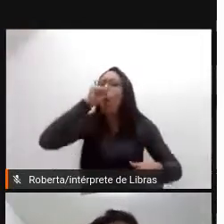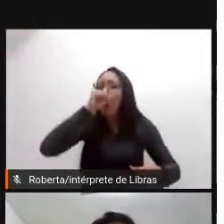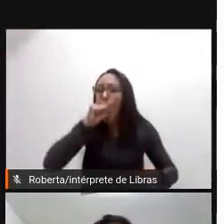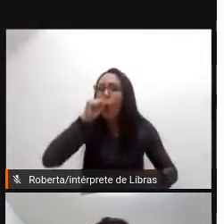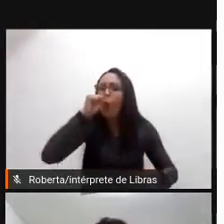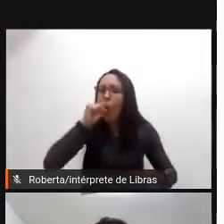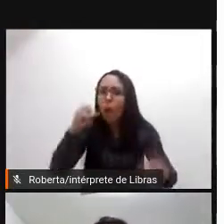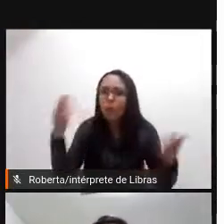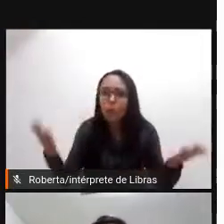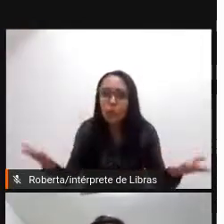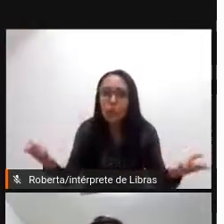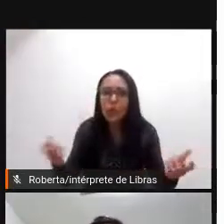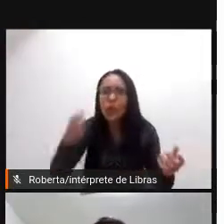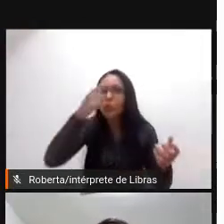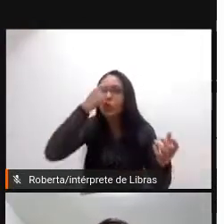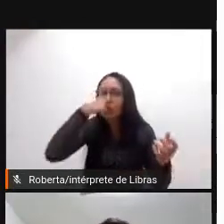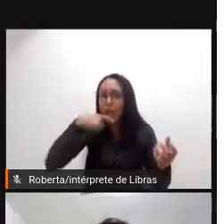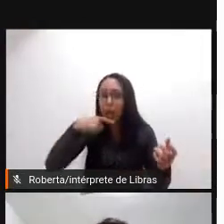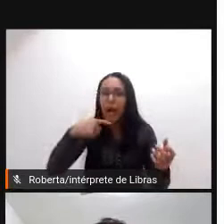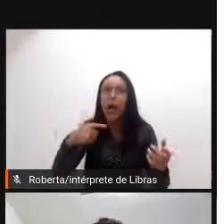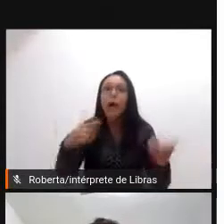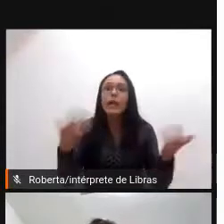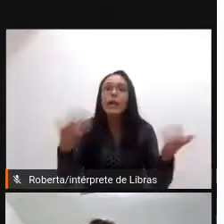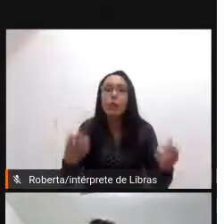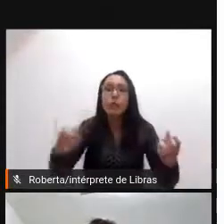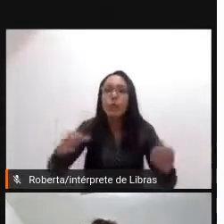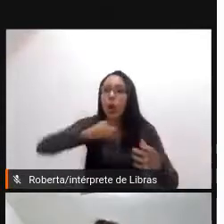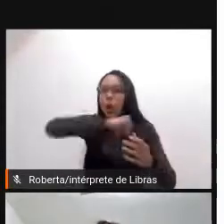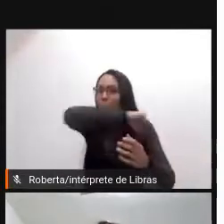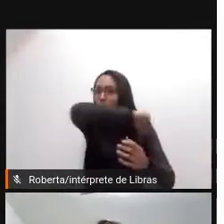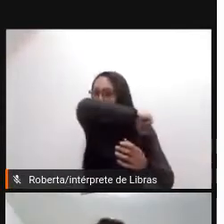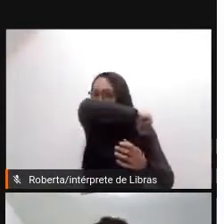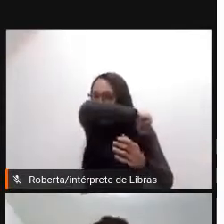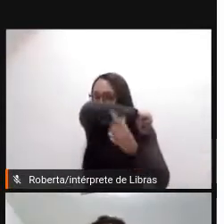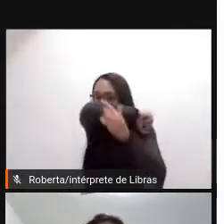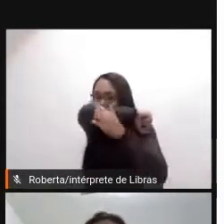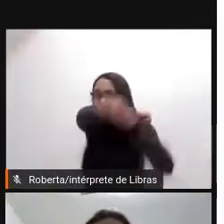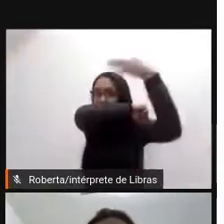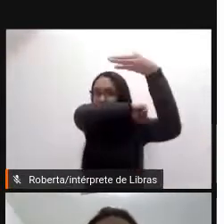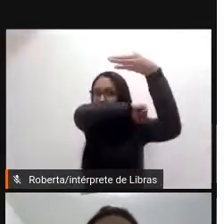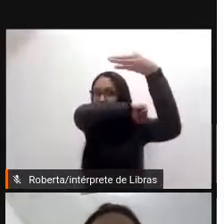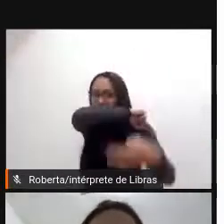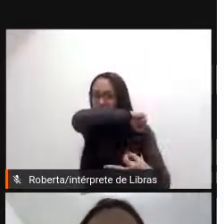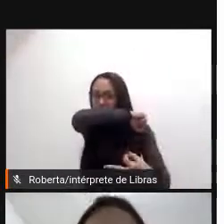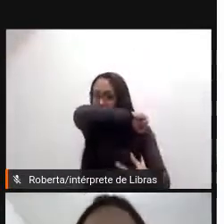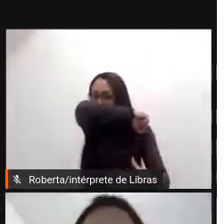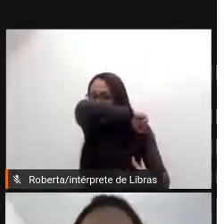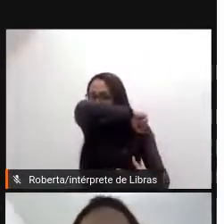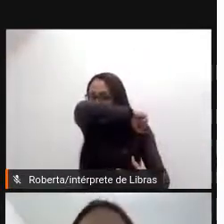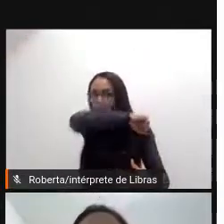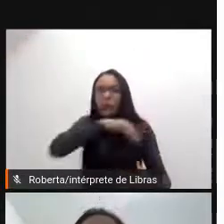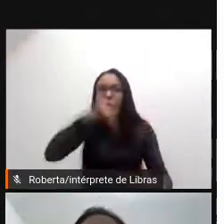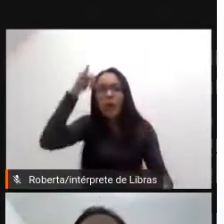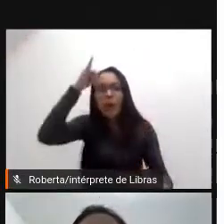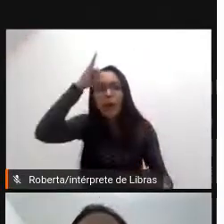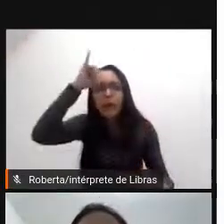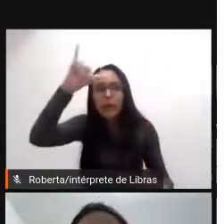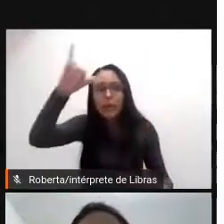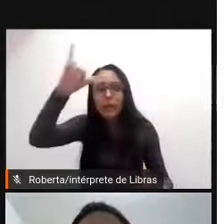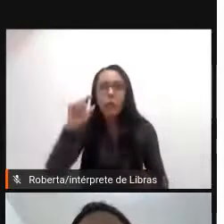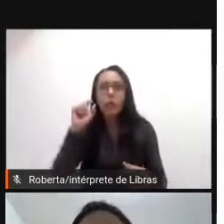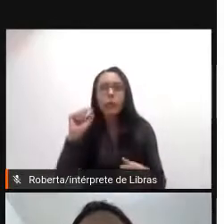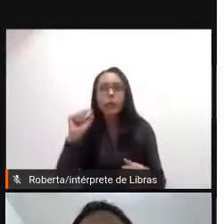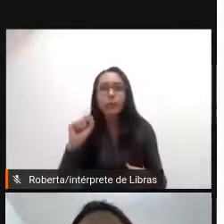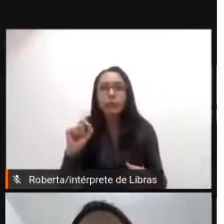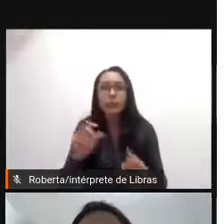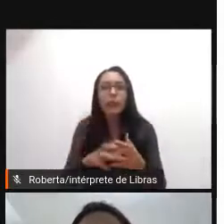espirrar, ela deve utilizar o cotovelo flexionado, evitando que ela